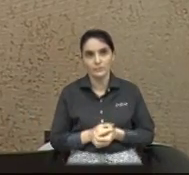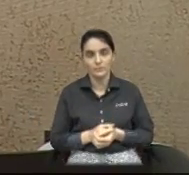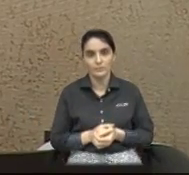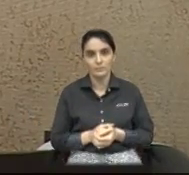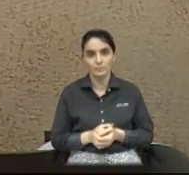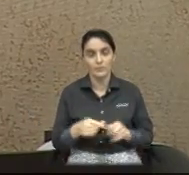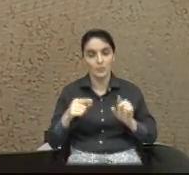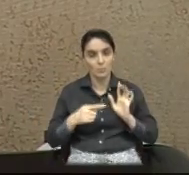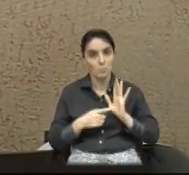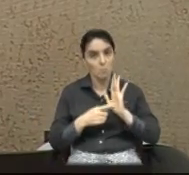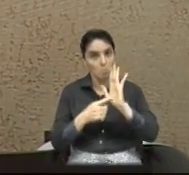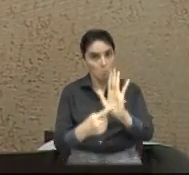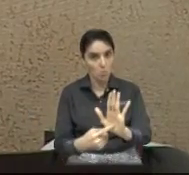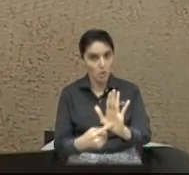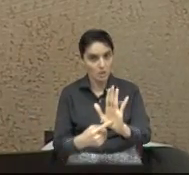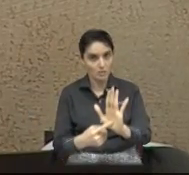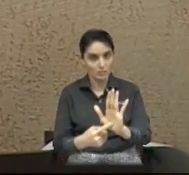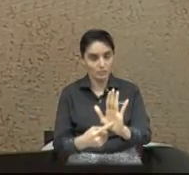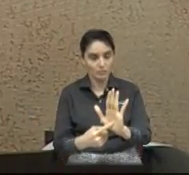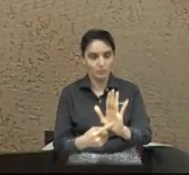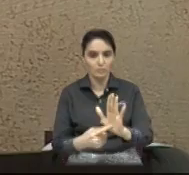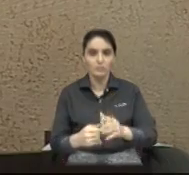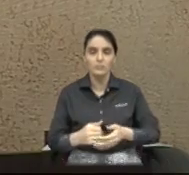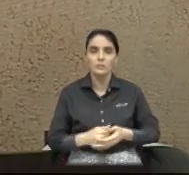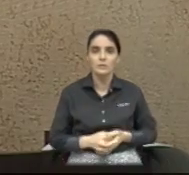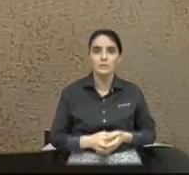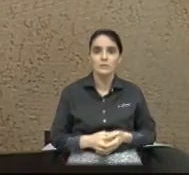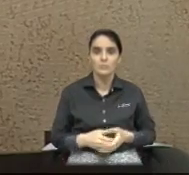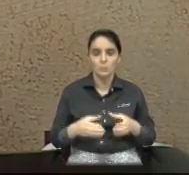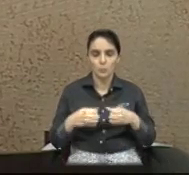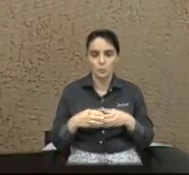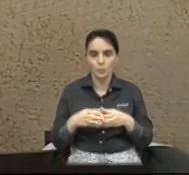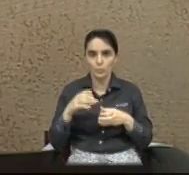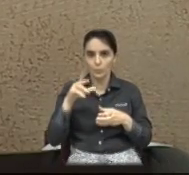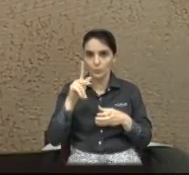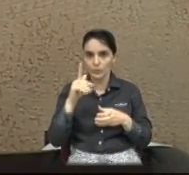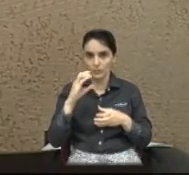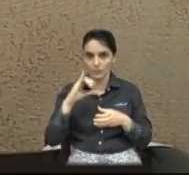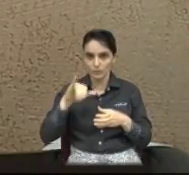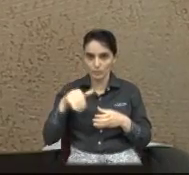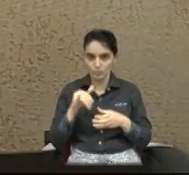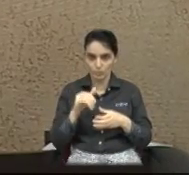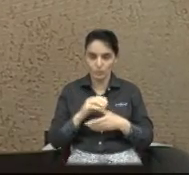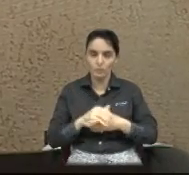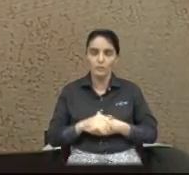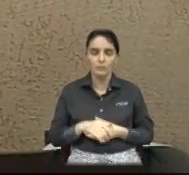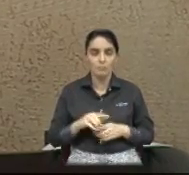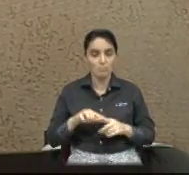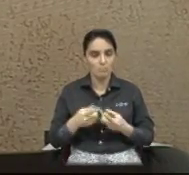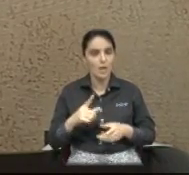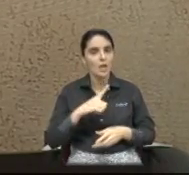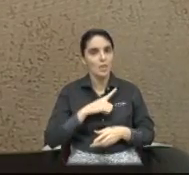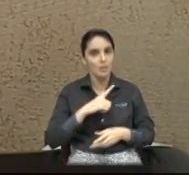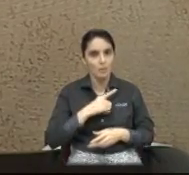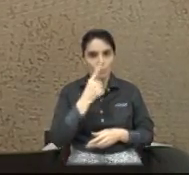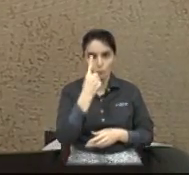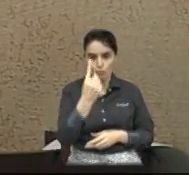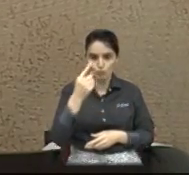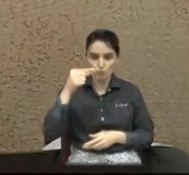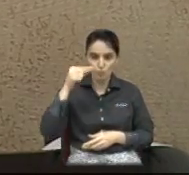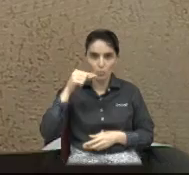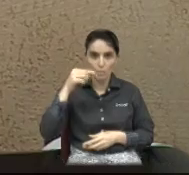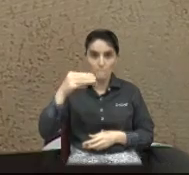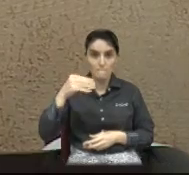aponta para a redução apenas para a bacia do Comitê PCJ, sendo que temos uma demanda de